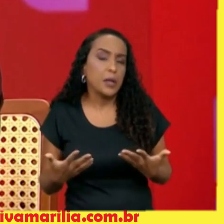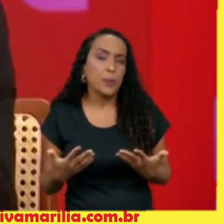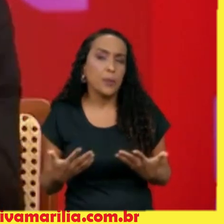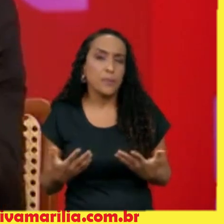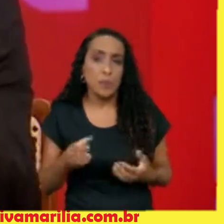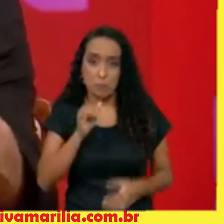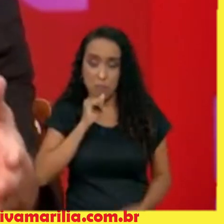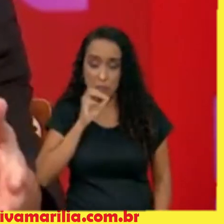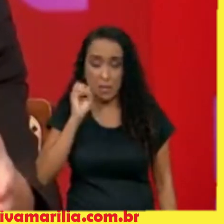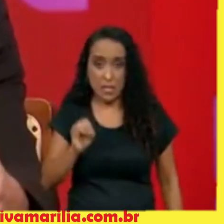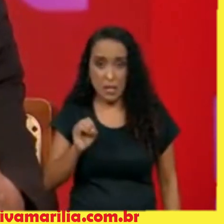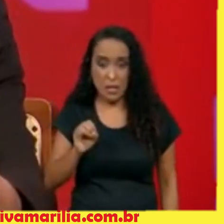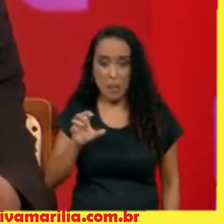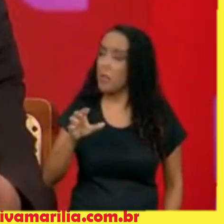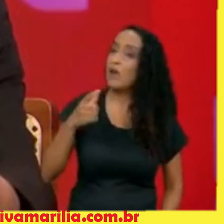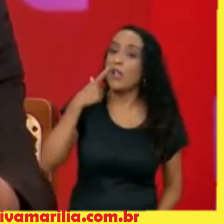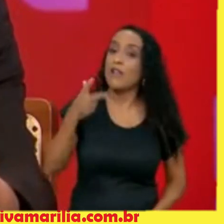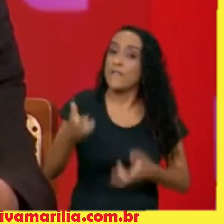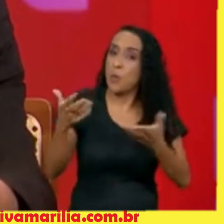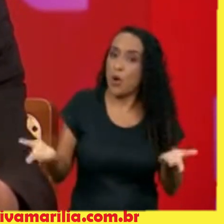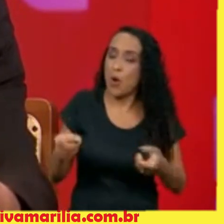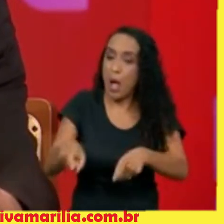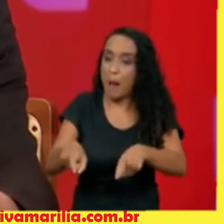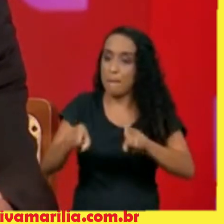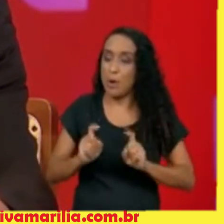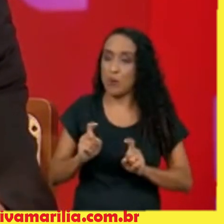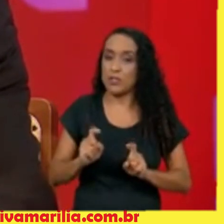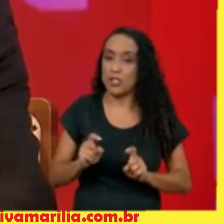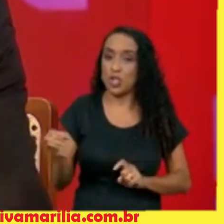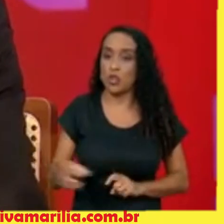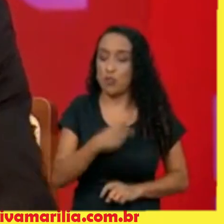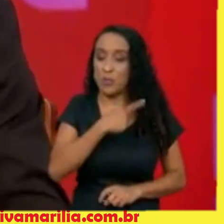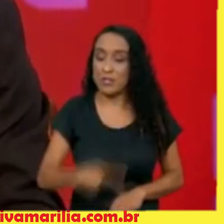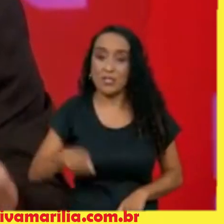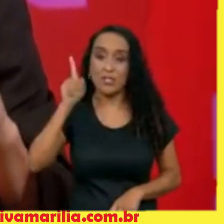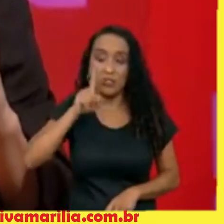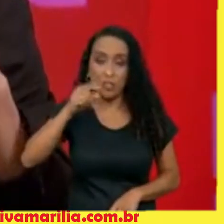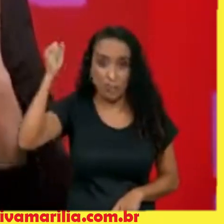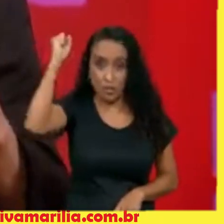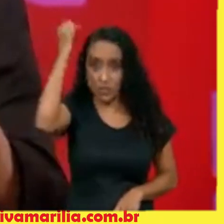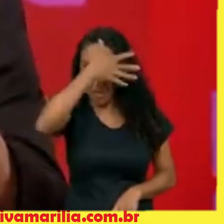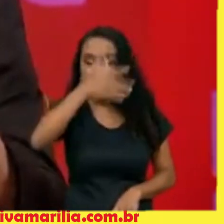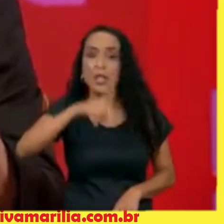se a gente pegar, por exemplo, acabamos de ver a posse do novo presidente dos Estados Unidos, o Donald Trump. E tem uma foto ali que é